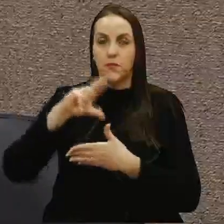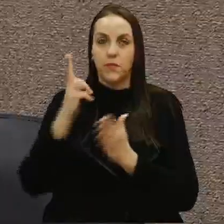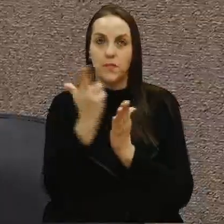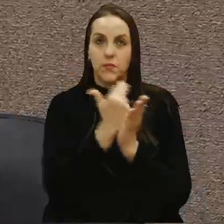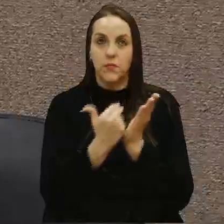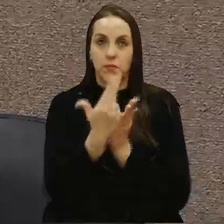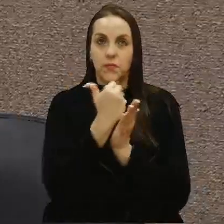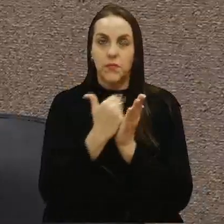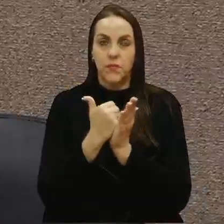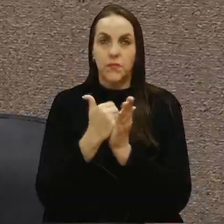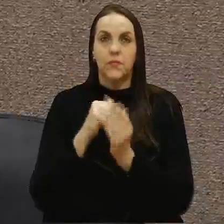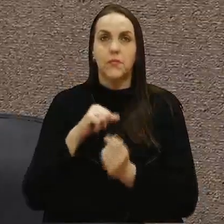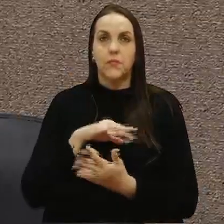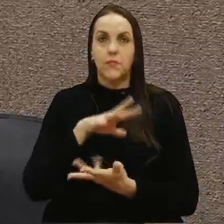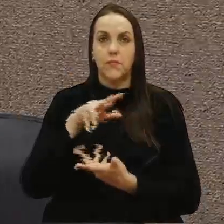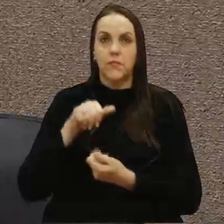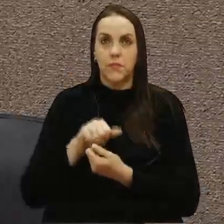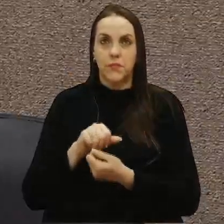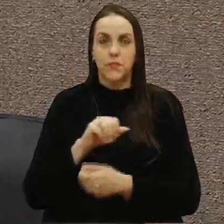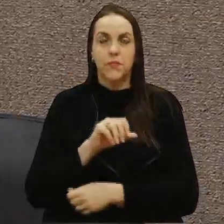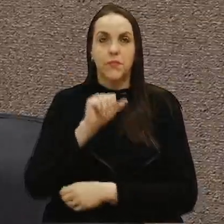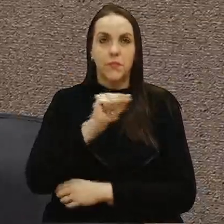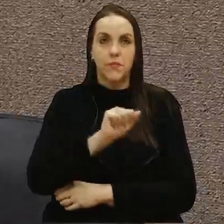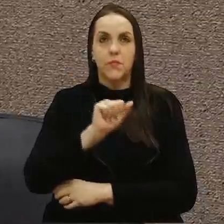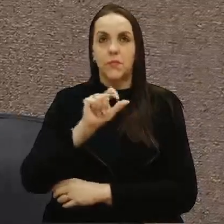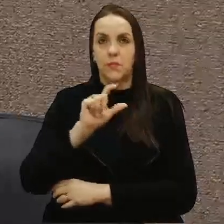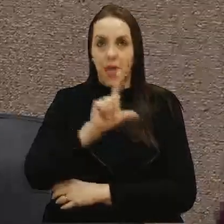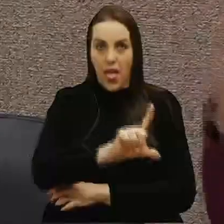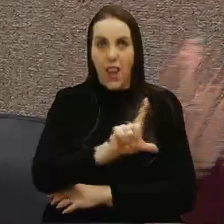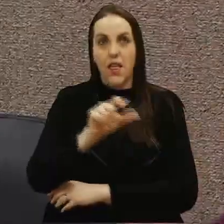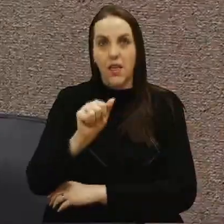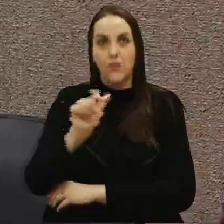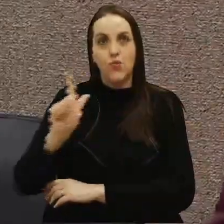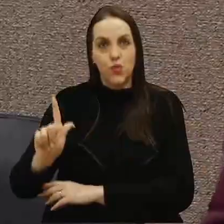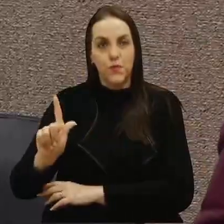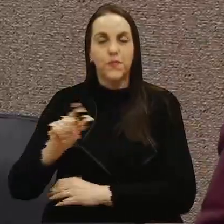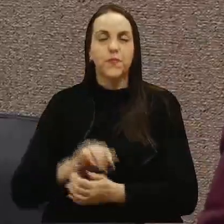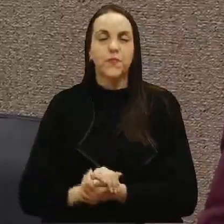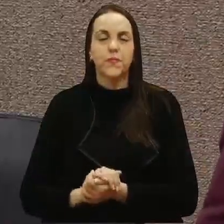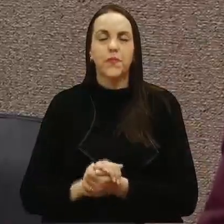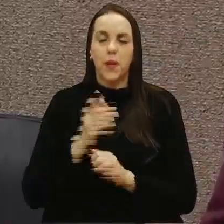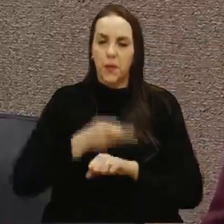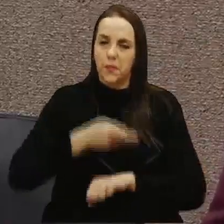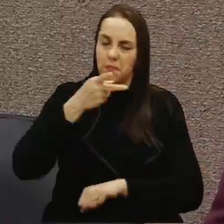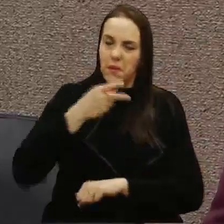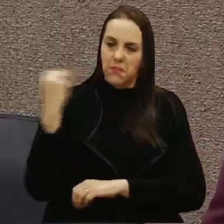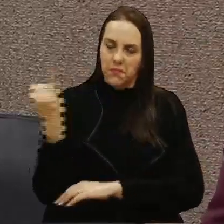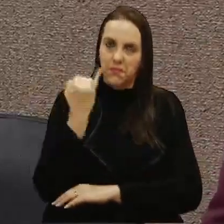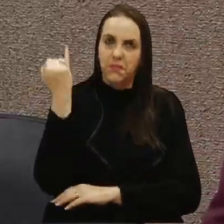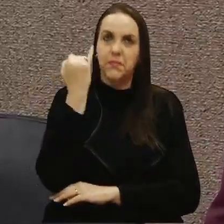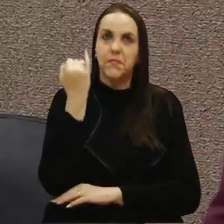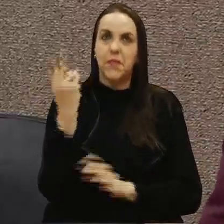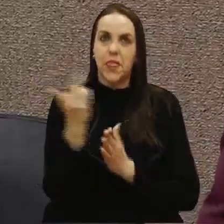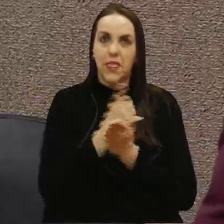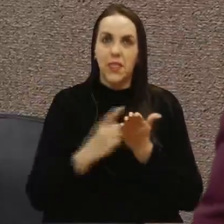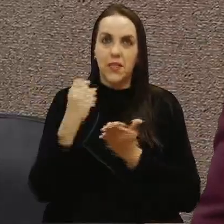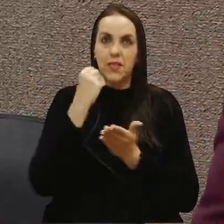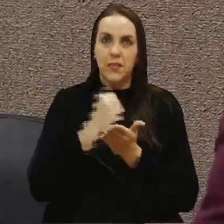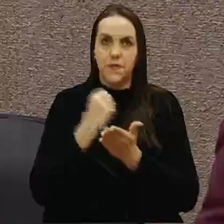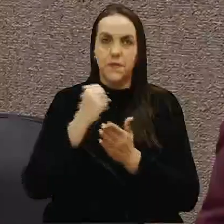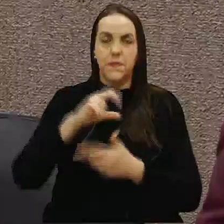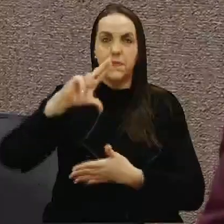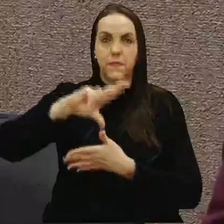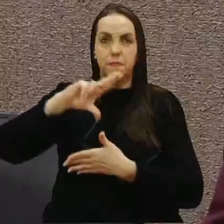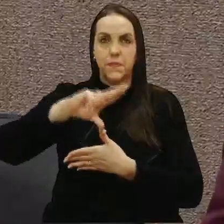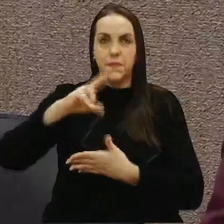Awards, LAD. É uma das maiores e mais importantes premiações de design da América Latina. O Vini,